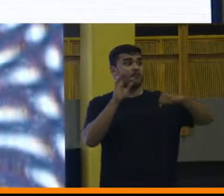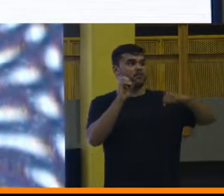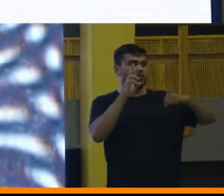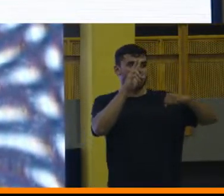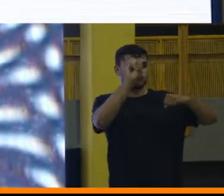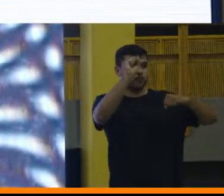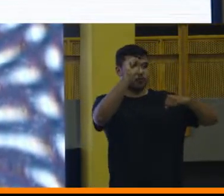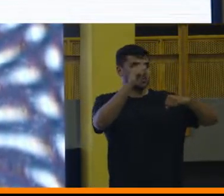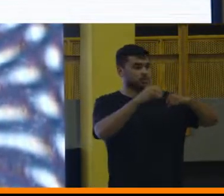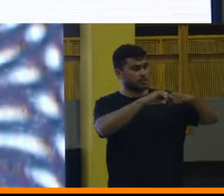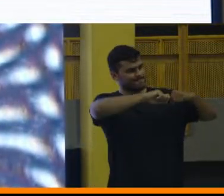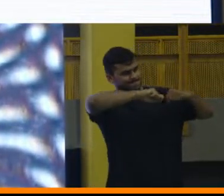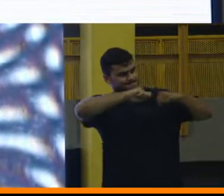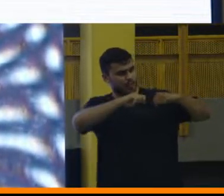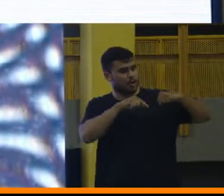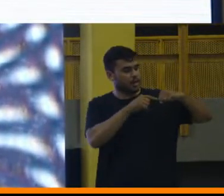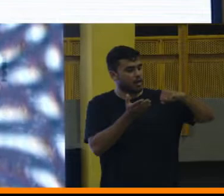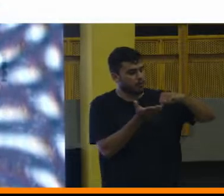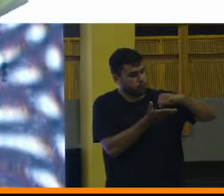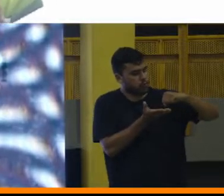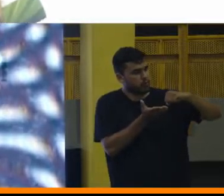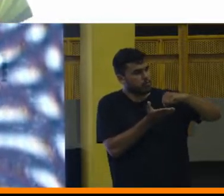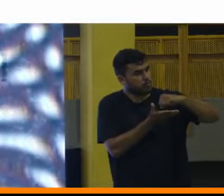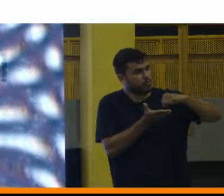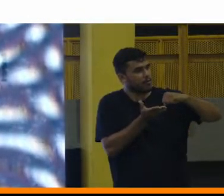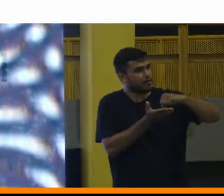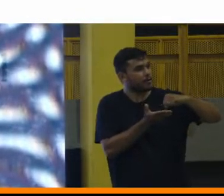E eu nem vou colocar números.